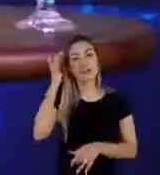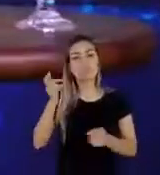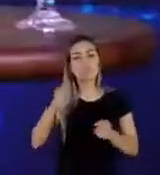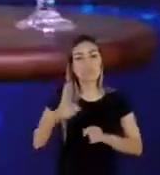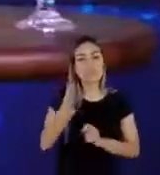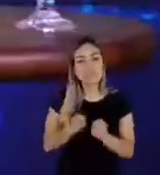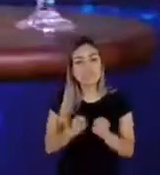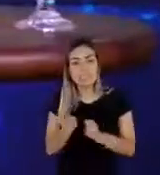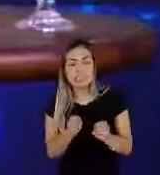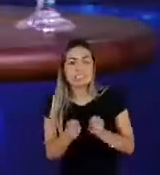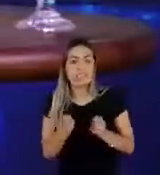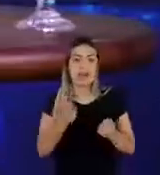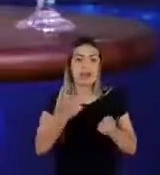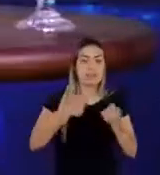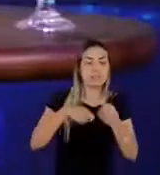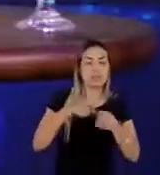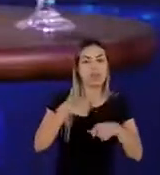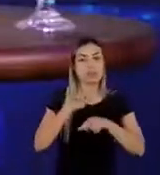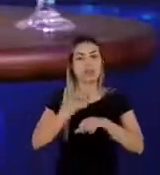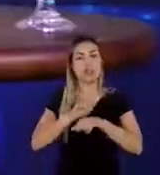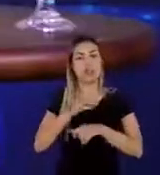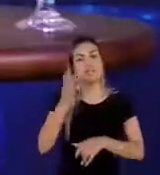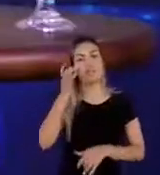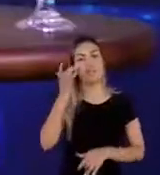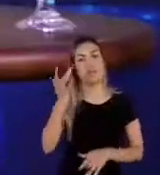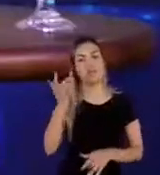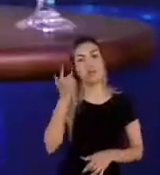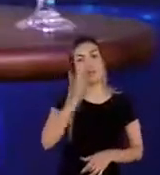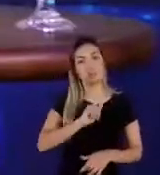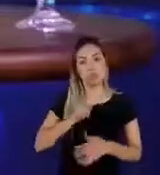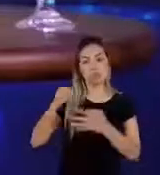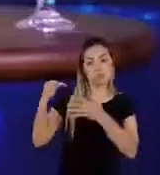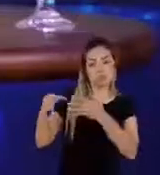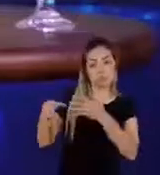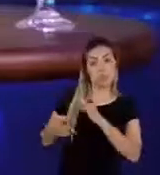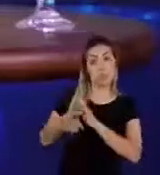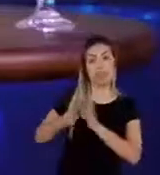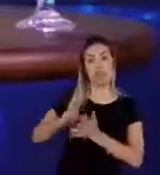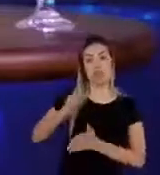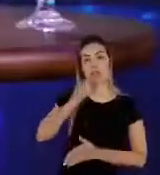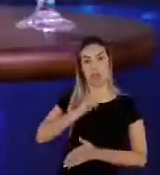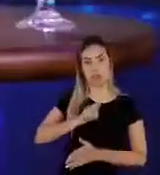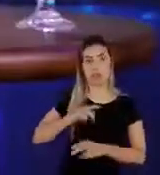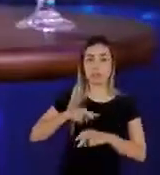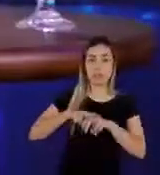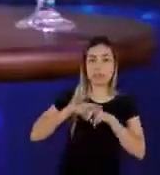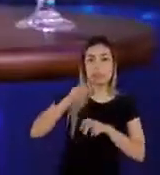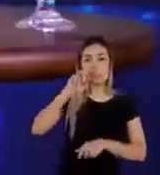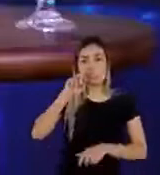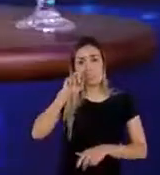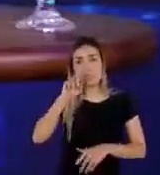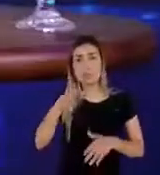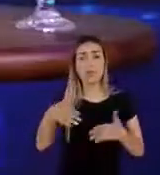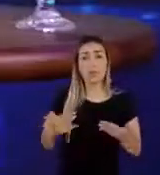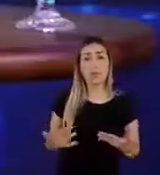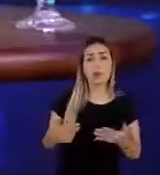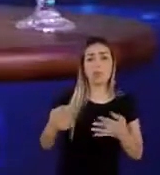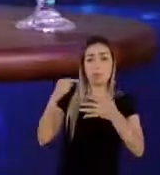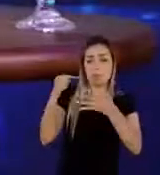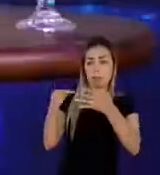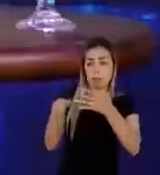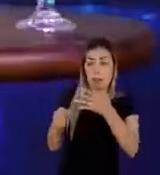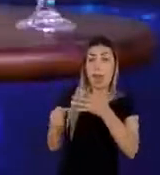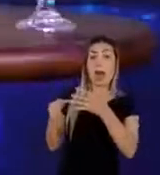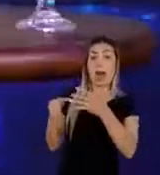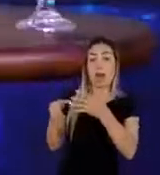Né? E aí é a questão, podemos assim, compartilhar esse risco ou identificá-los e conseguir